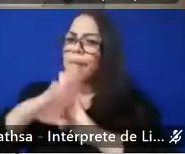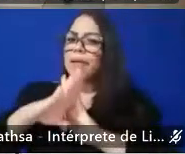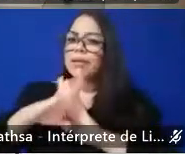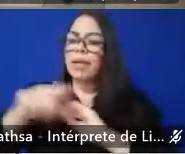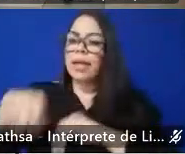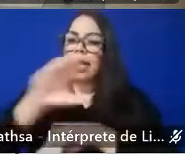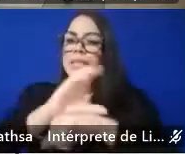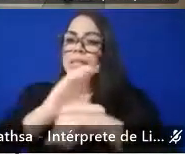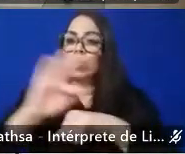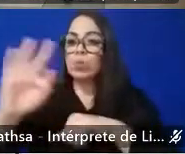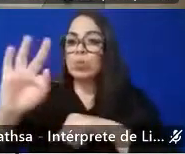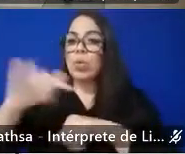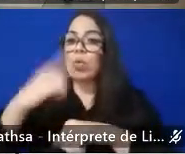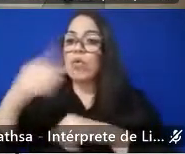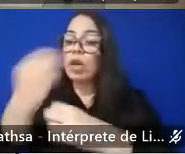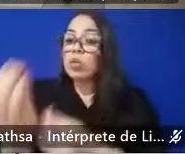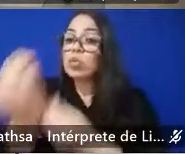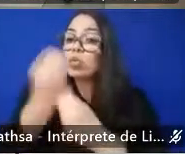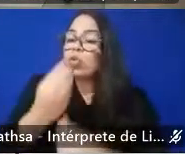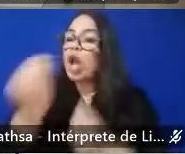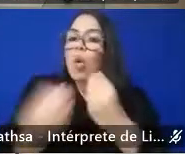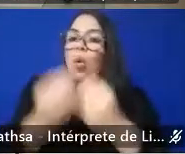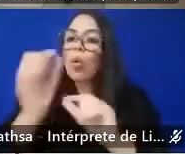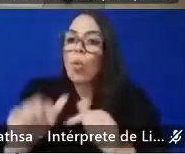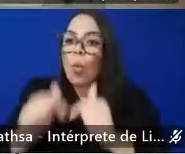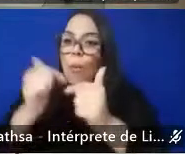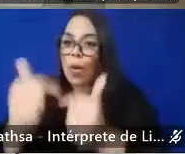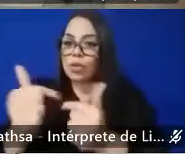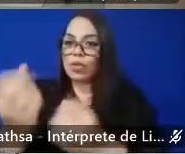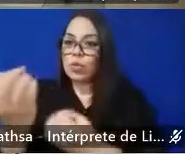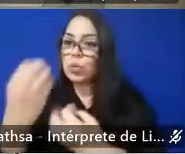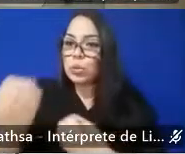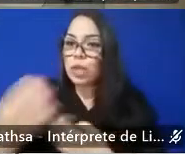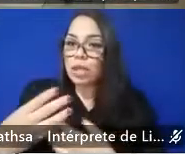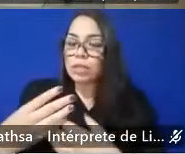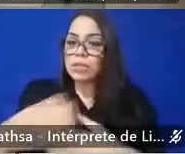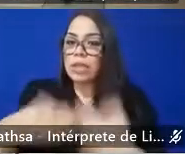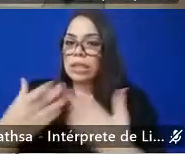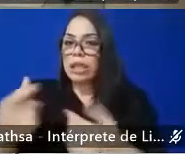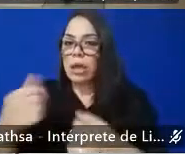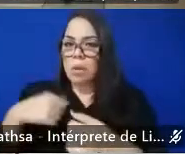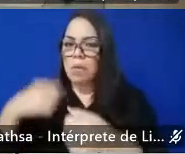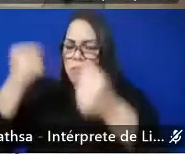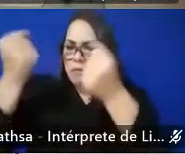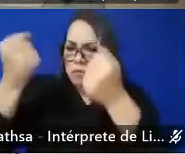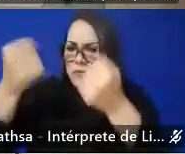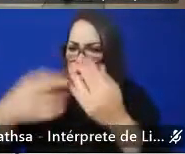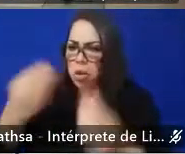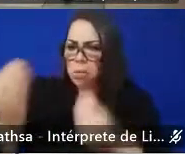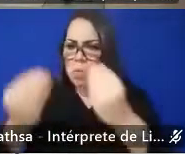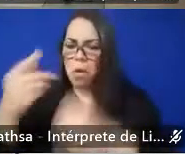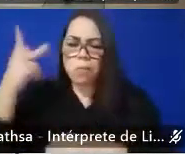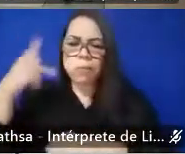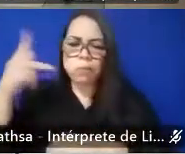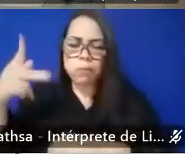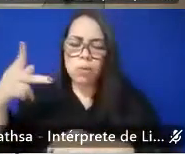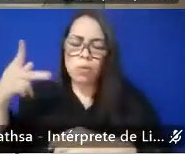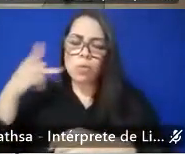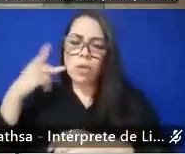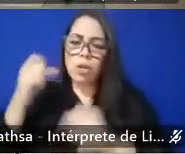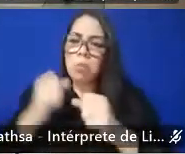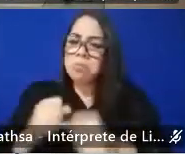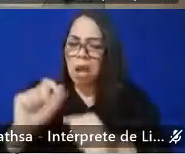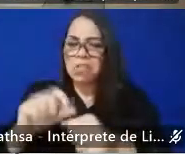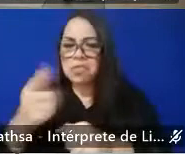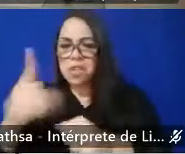nos deu os instrumentos para tanto não vou discorrer aqui sobre que cada procurador e promotor pode fazer no seu alvo de